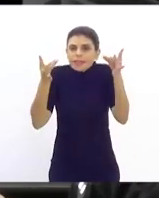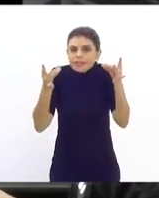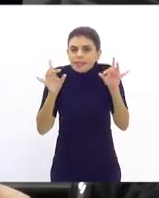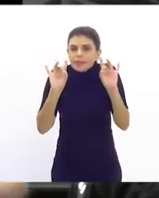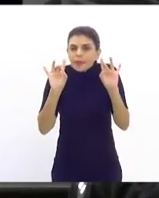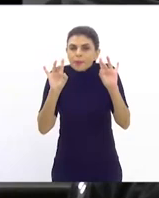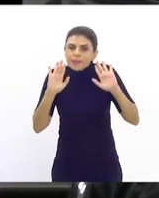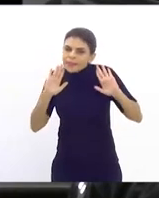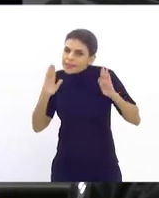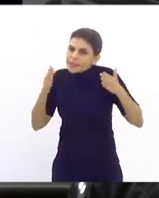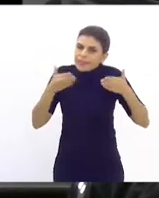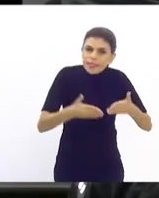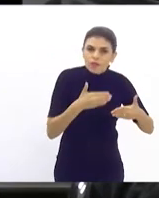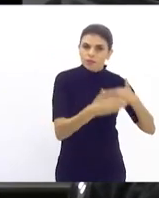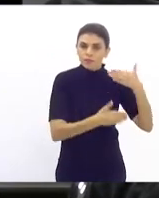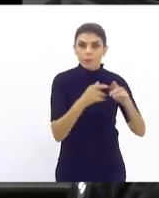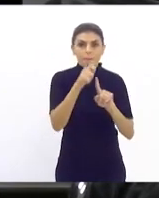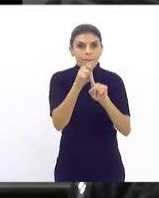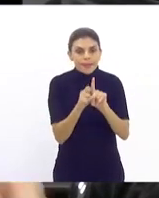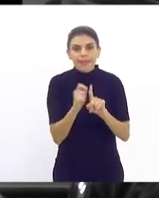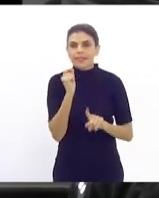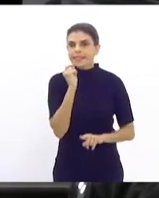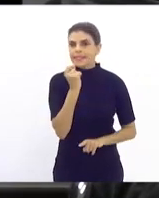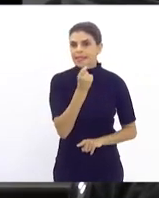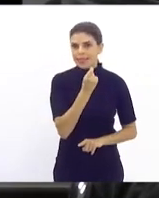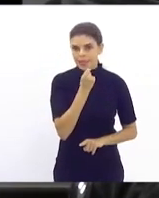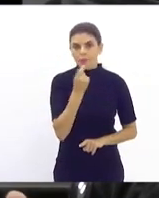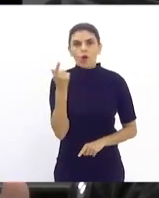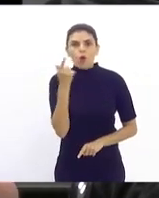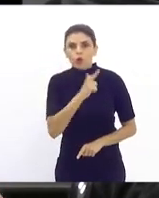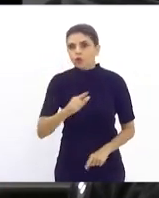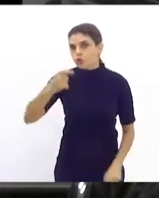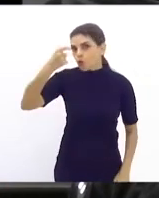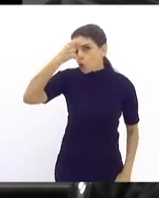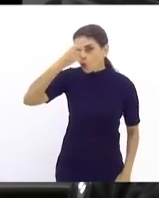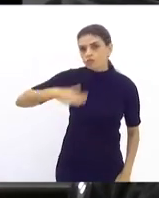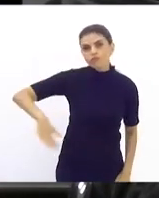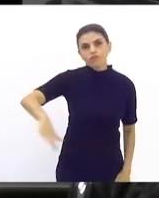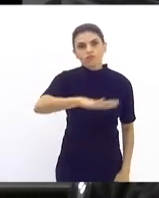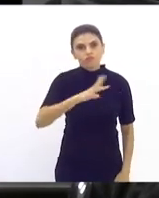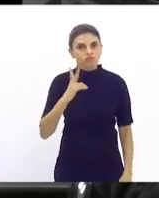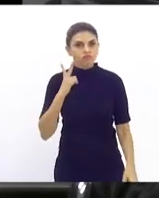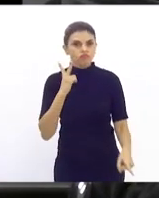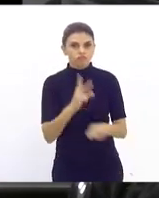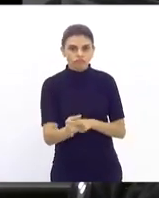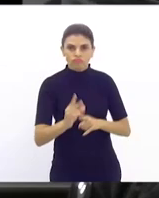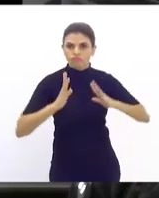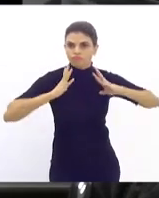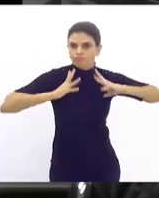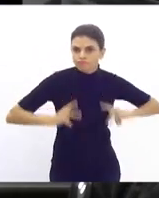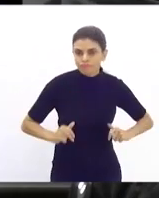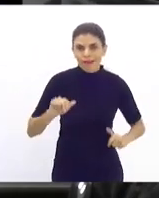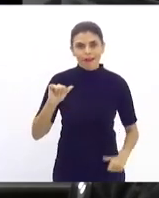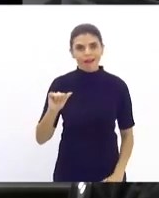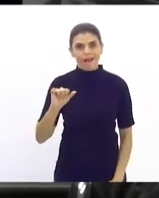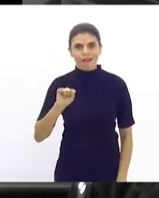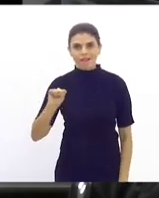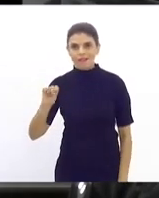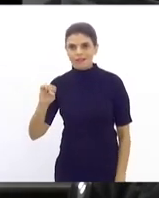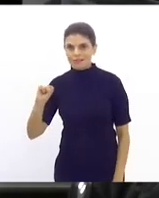mais intensa durante o mês de setembro para a conscientização do combate à sepse. Então, esse projeto é de